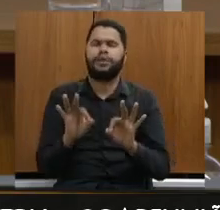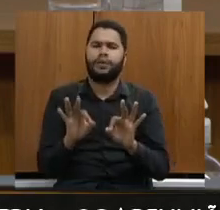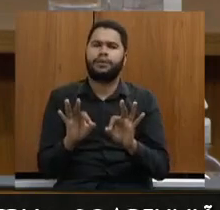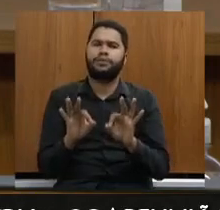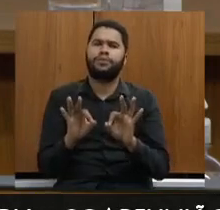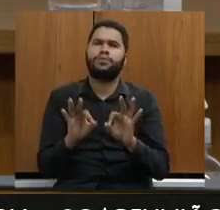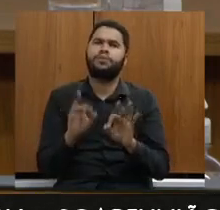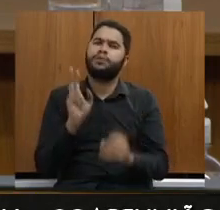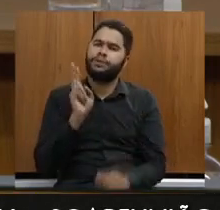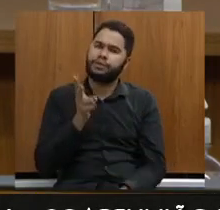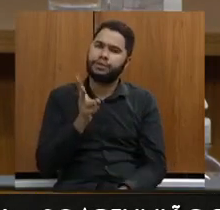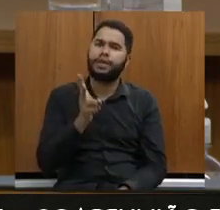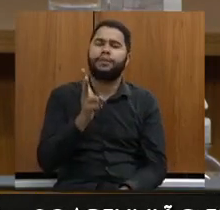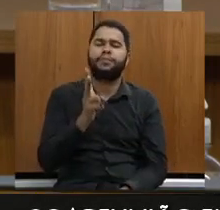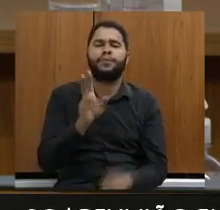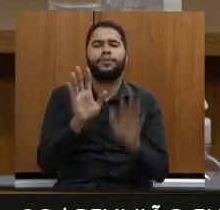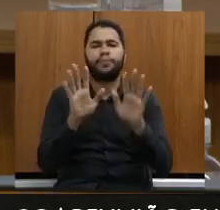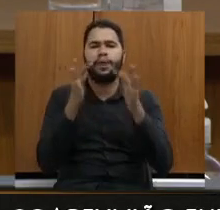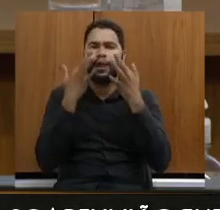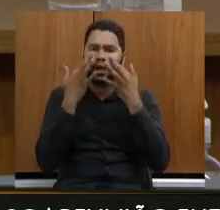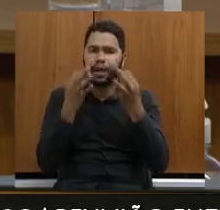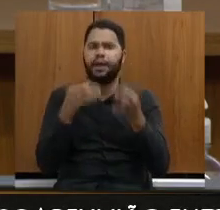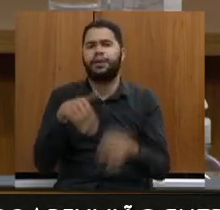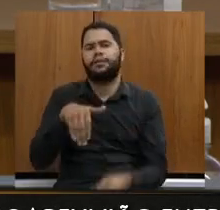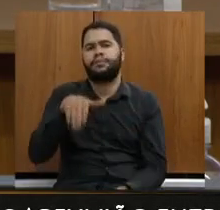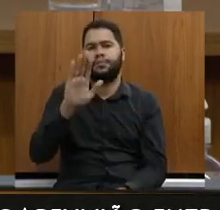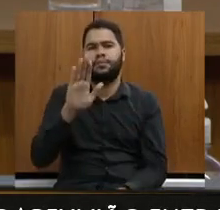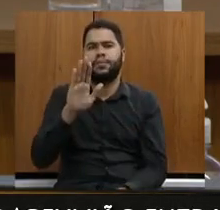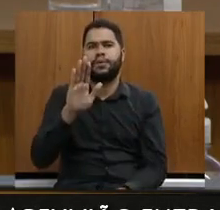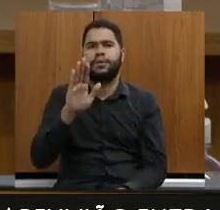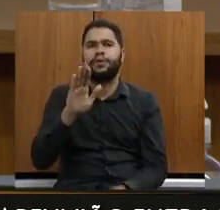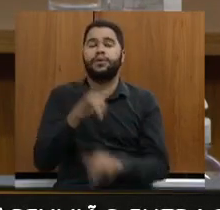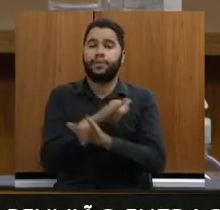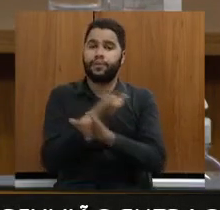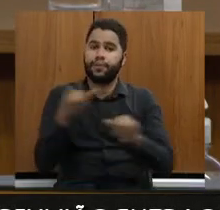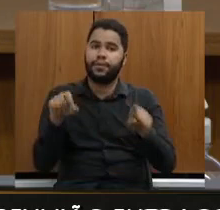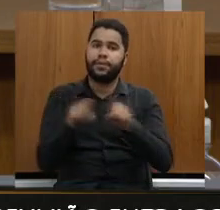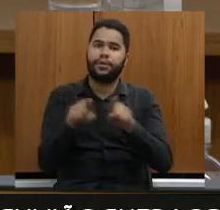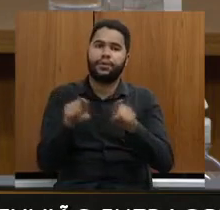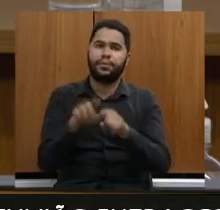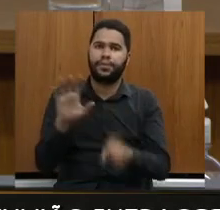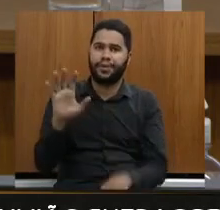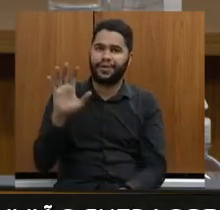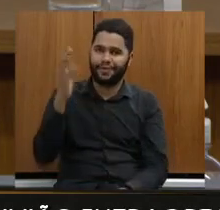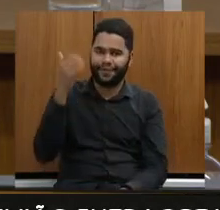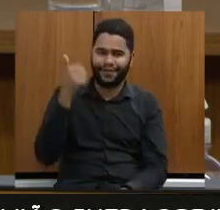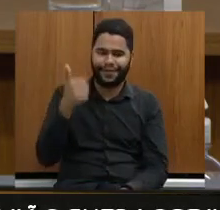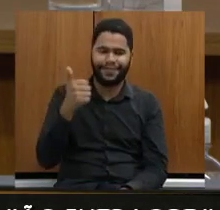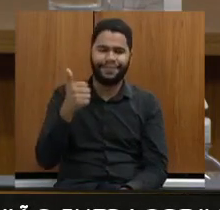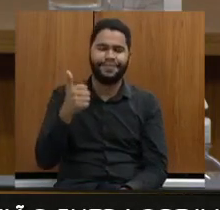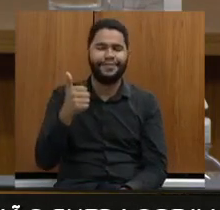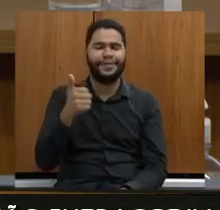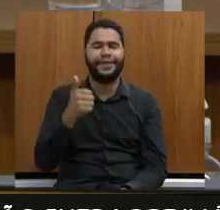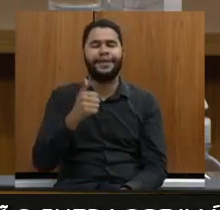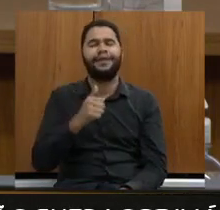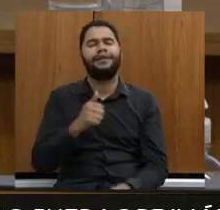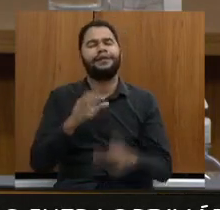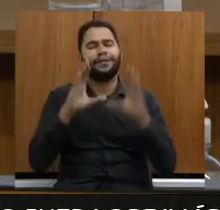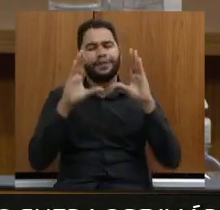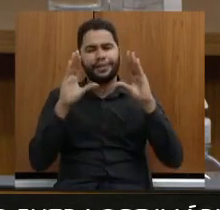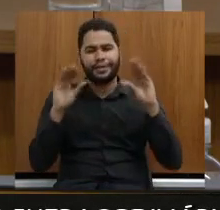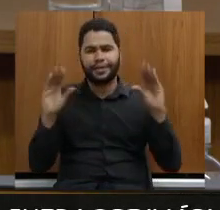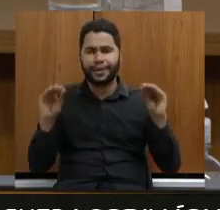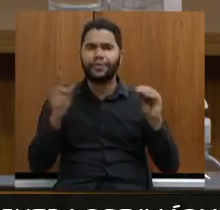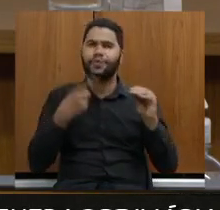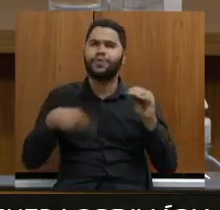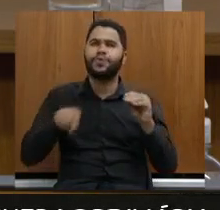faço essa menção sim mas eu vou ficar mais atenta para não deixar de mencionar e nem evento viu chegado pode ficar tranquilo que a gente